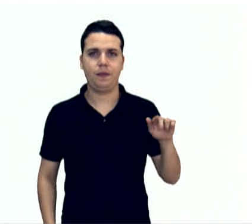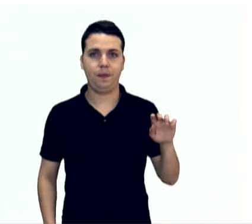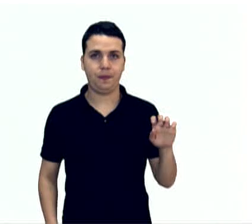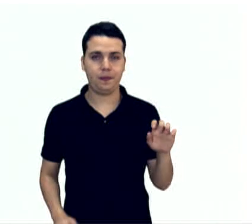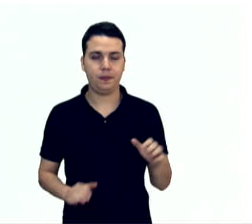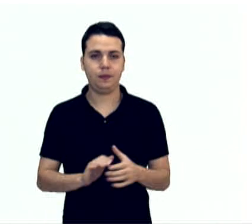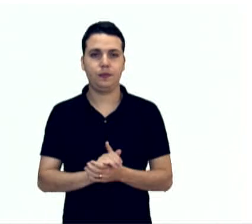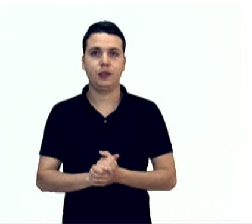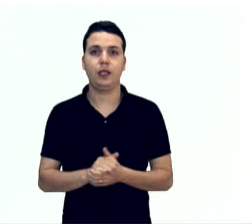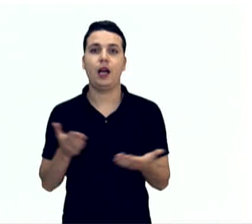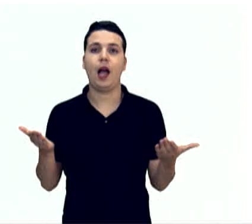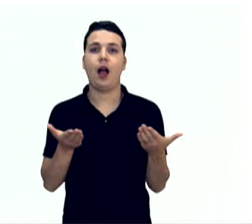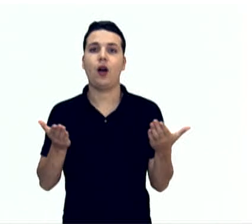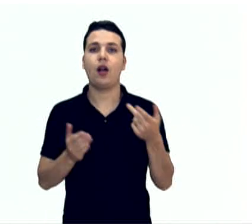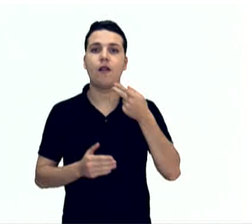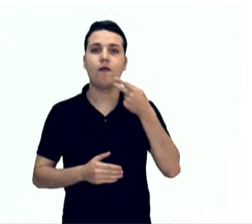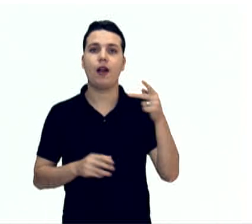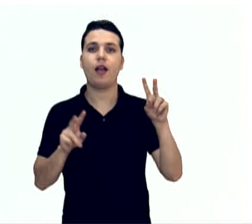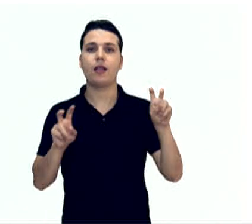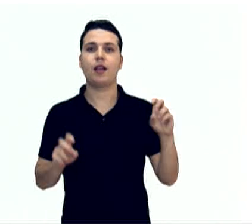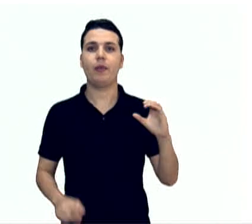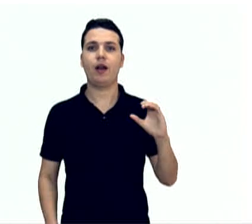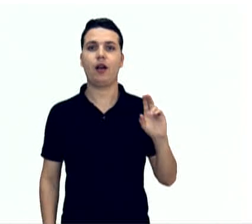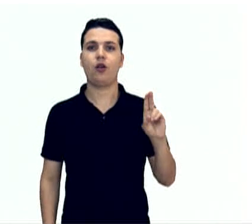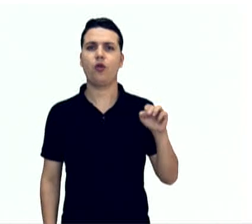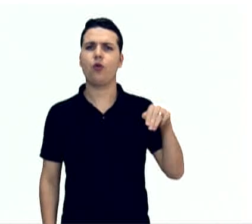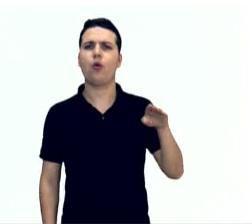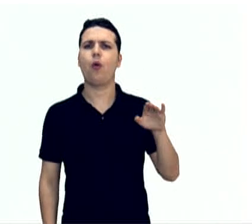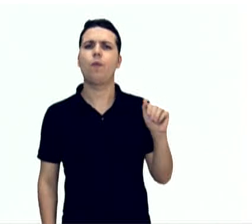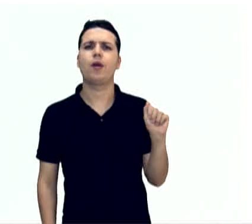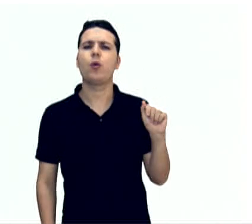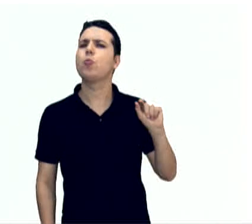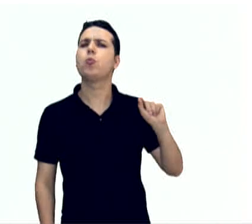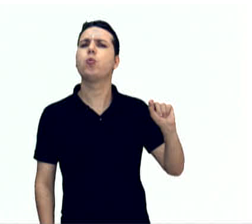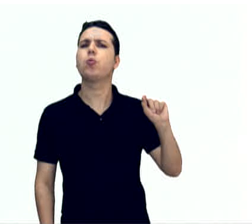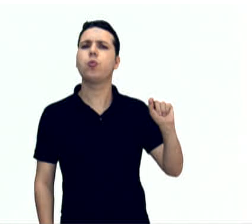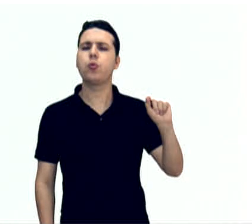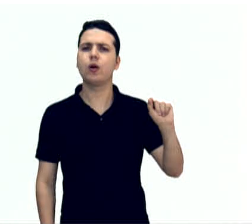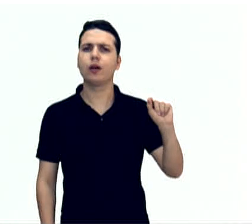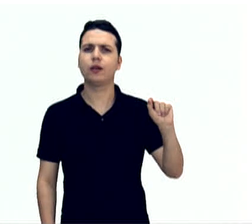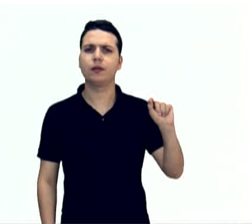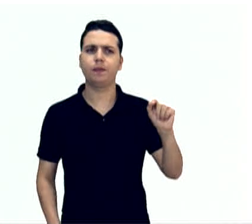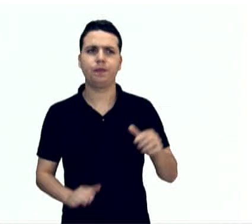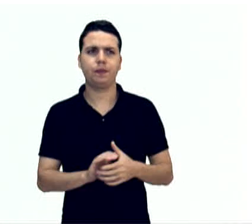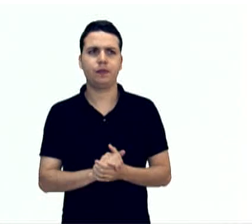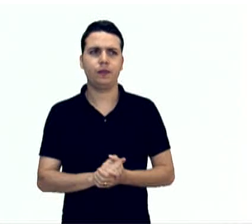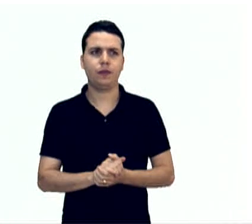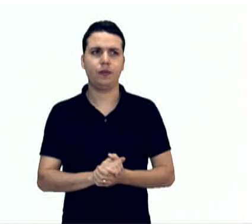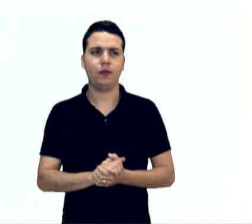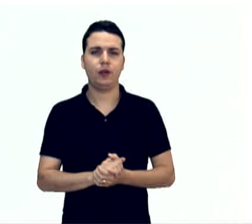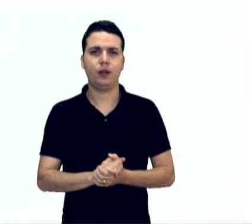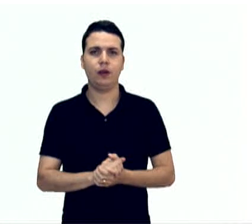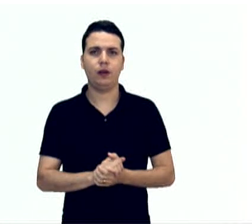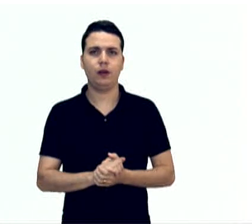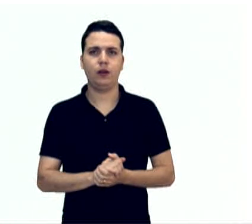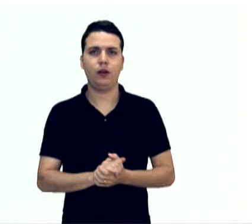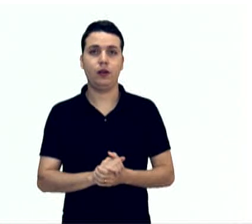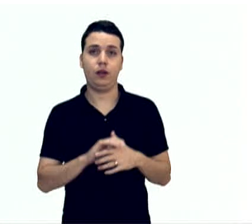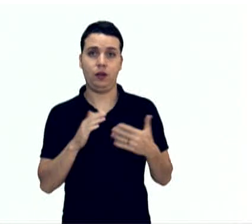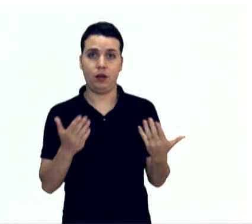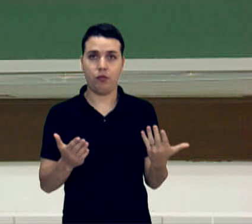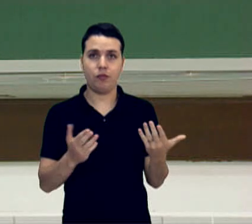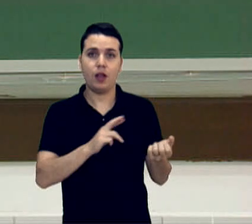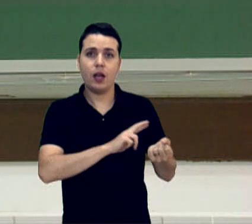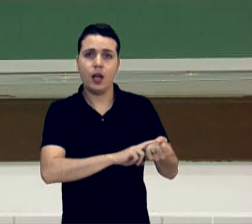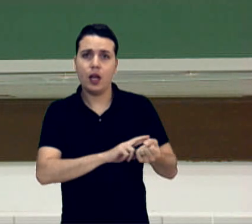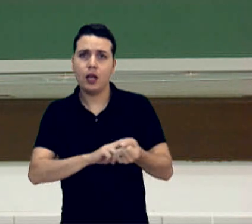pouco mais da cúmbia. O que será cúmbia? Do que se trata, né? Então assim, pessoal, os